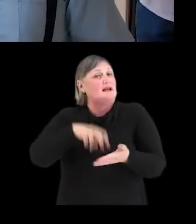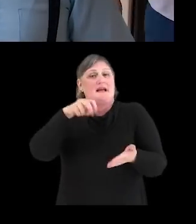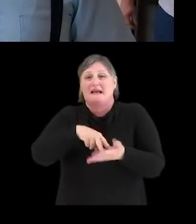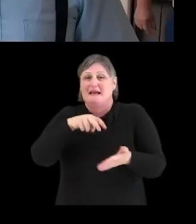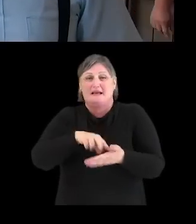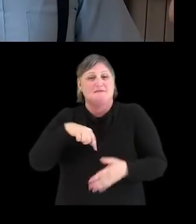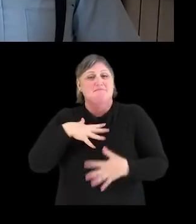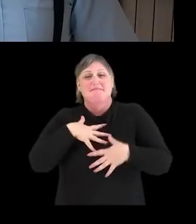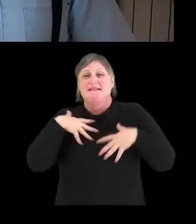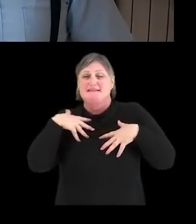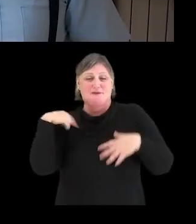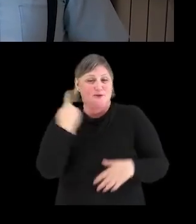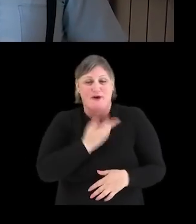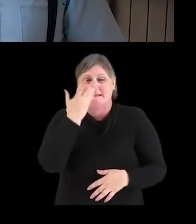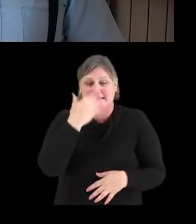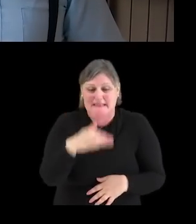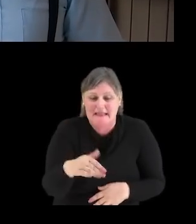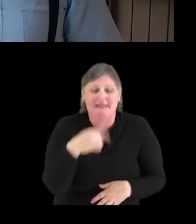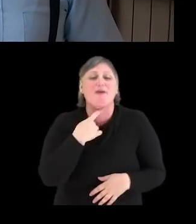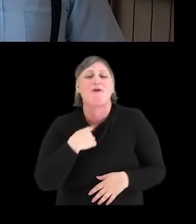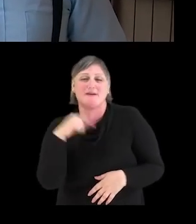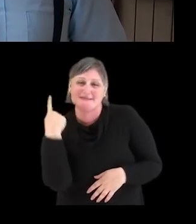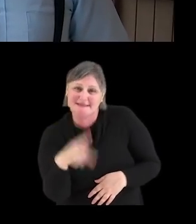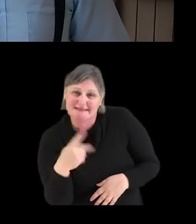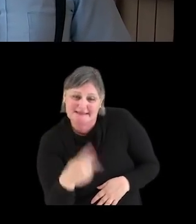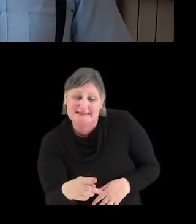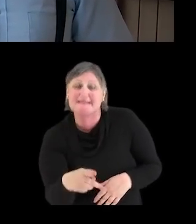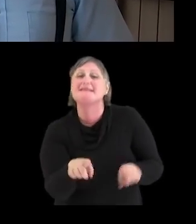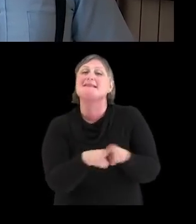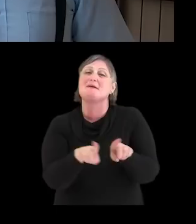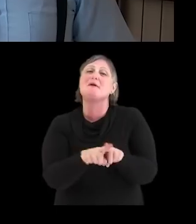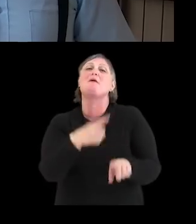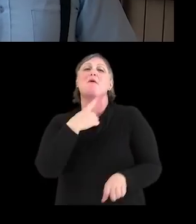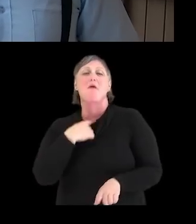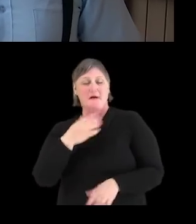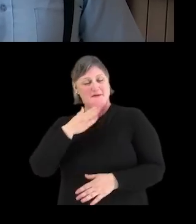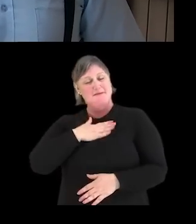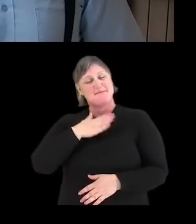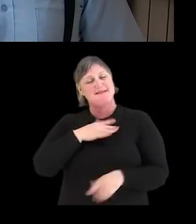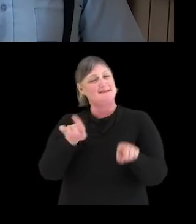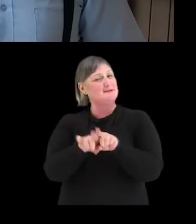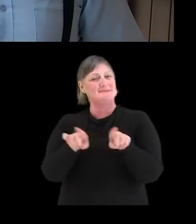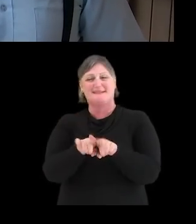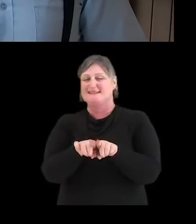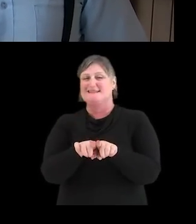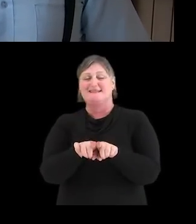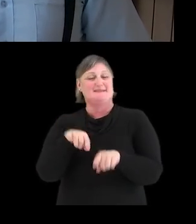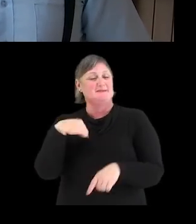com a alegria que eu tenho com essas crianças. Eu gosto delas e eu gosto, e elas gostam de eu, de mim também,